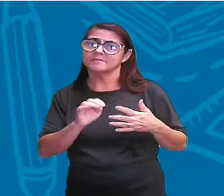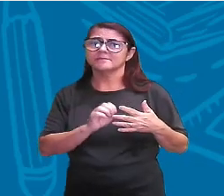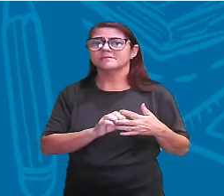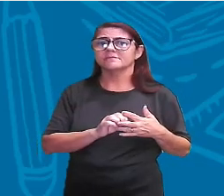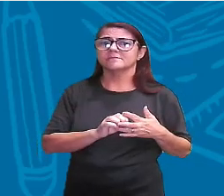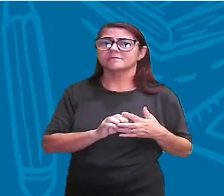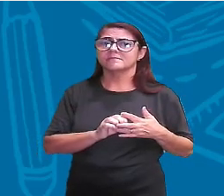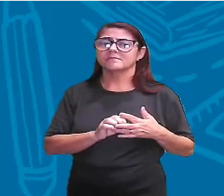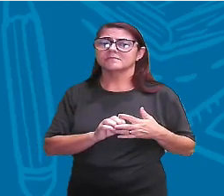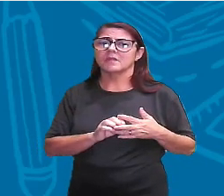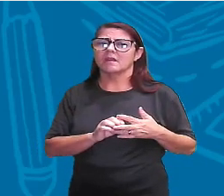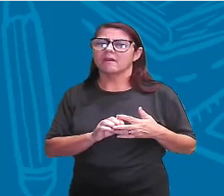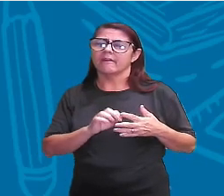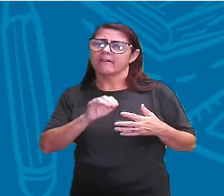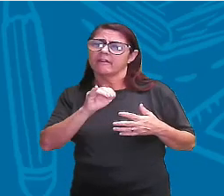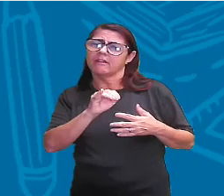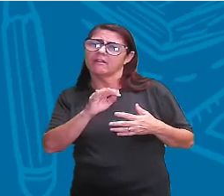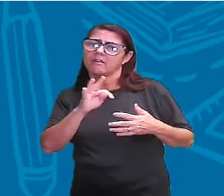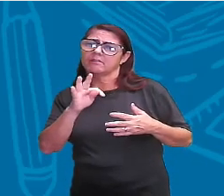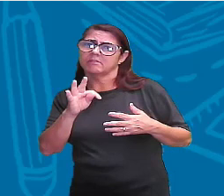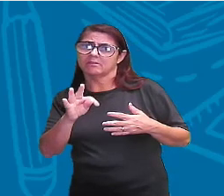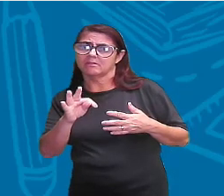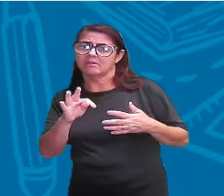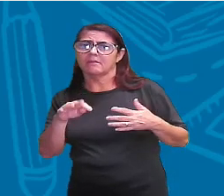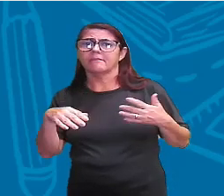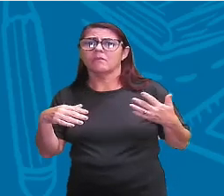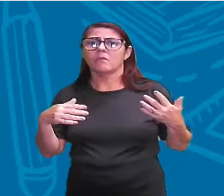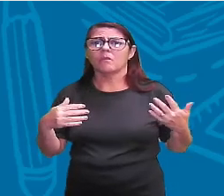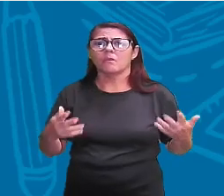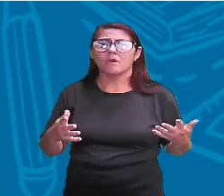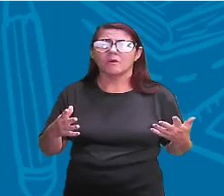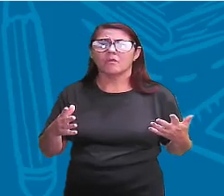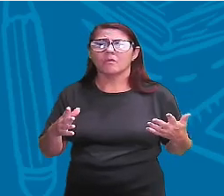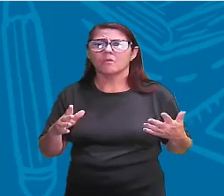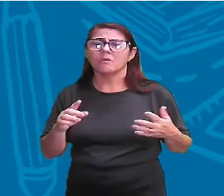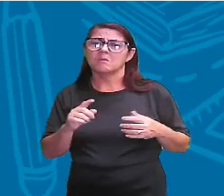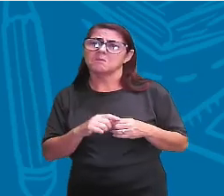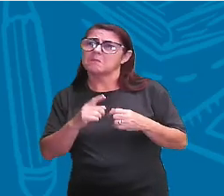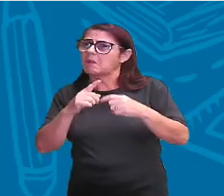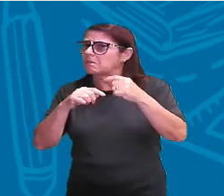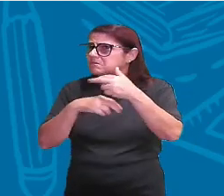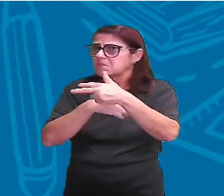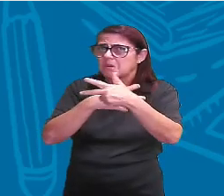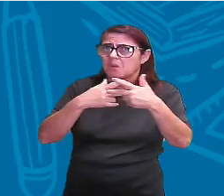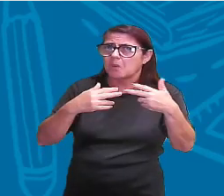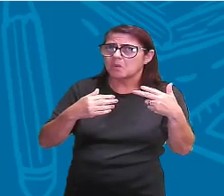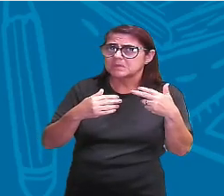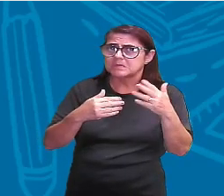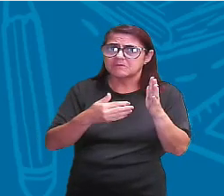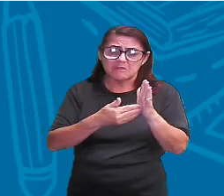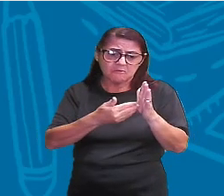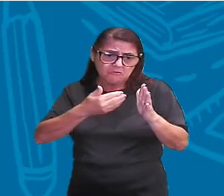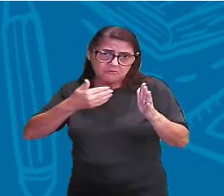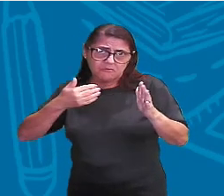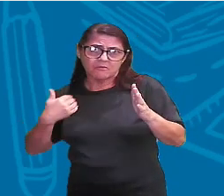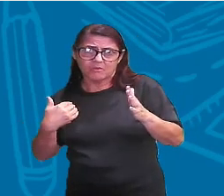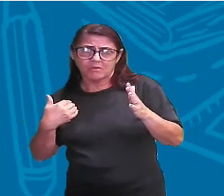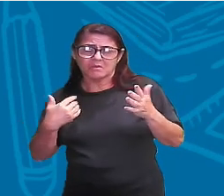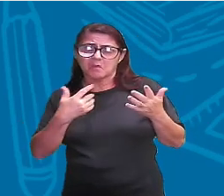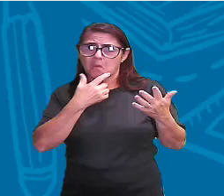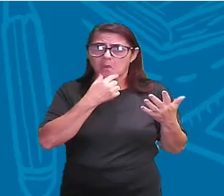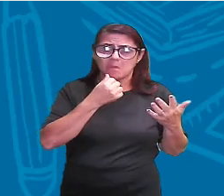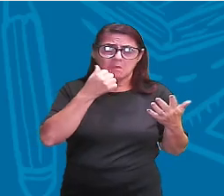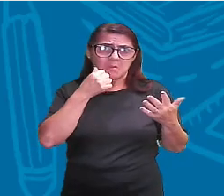particularidade. Aí está como neutro. E mais adiante vai ser explicado por que é que esse it é chamado de neutro,